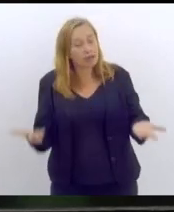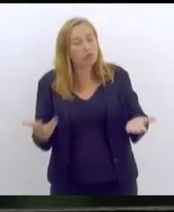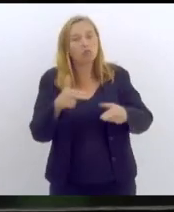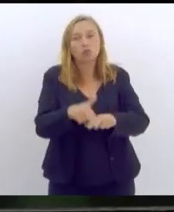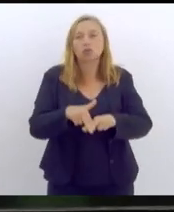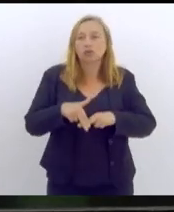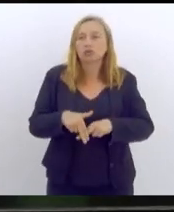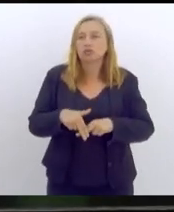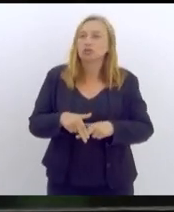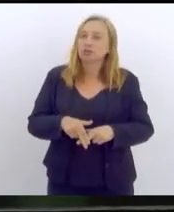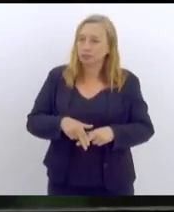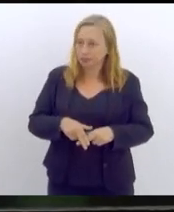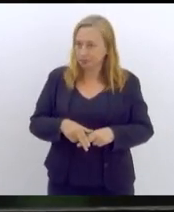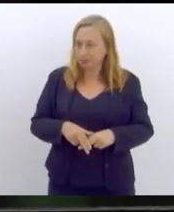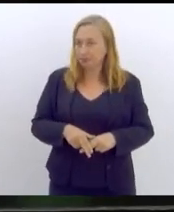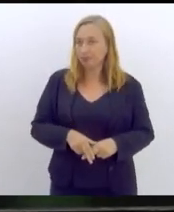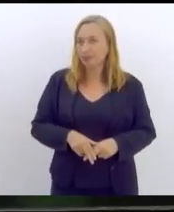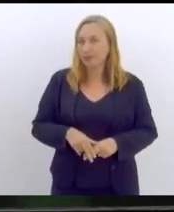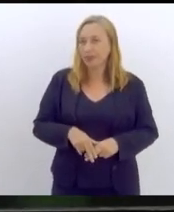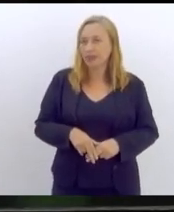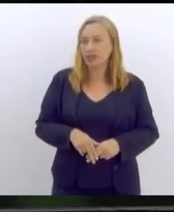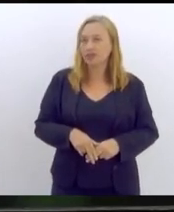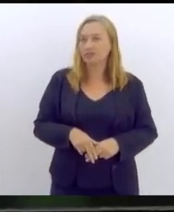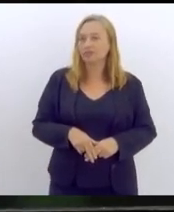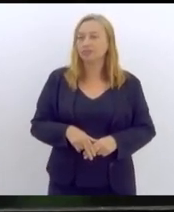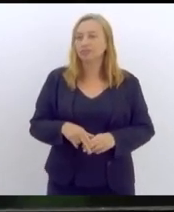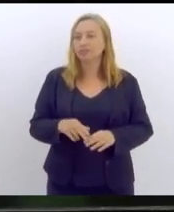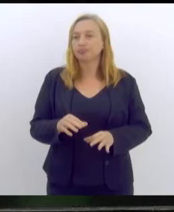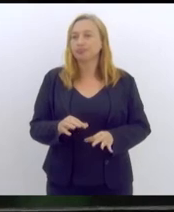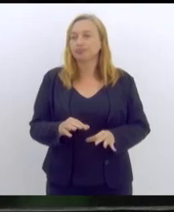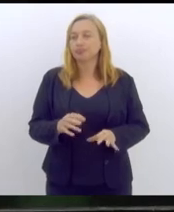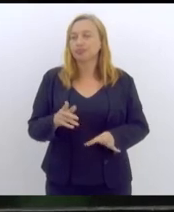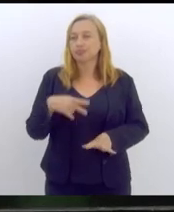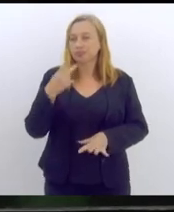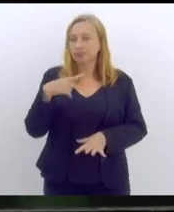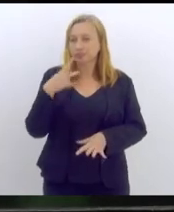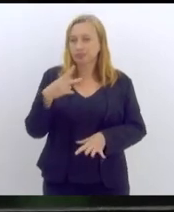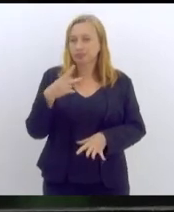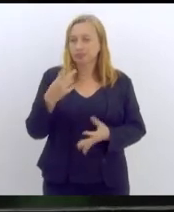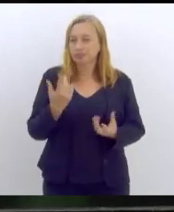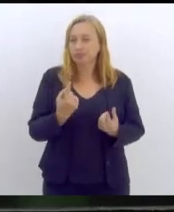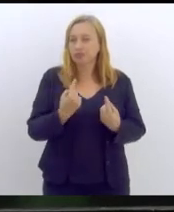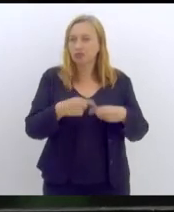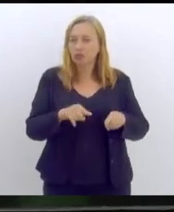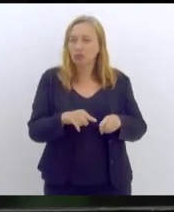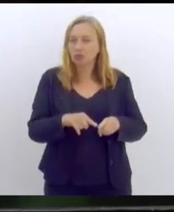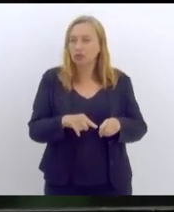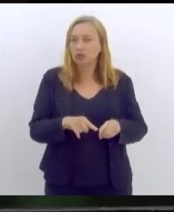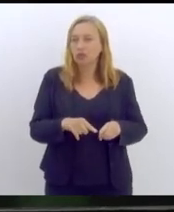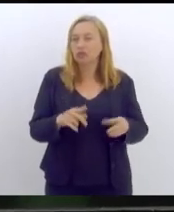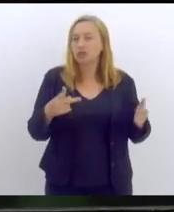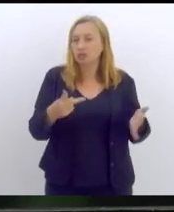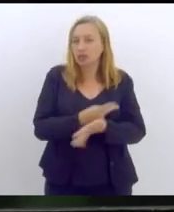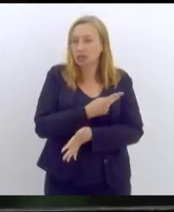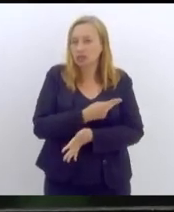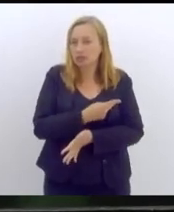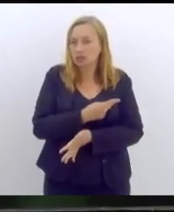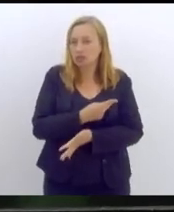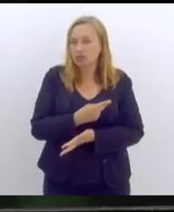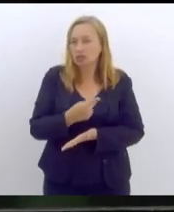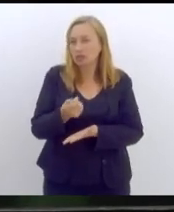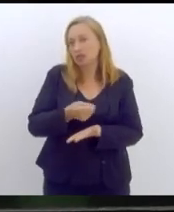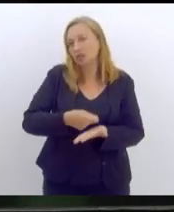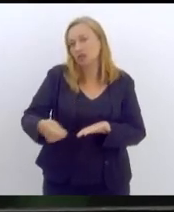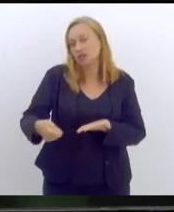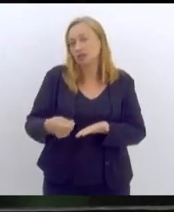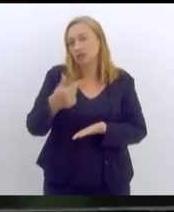isso, eu fiz questão de elaborar uma moção de repúdio contra esse fato e colhi a assinatura